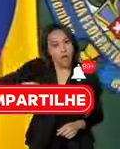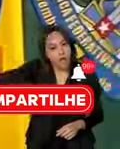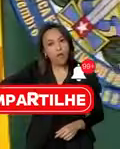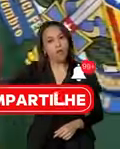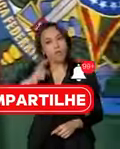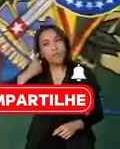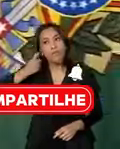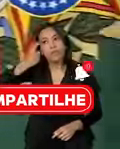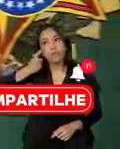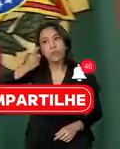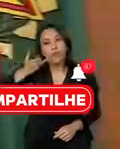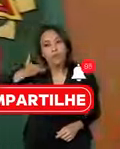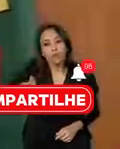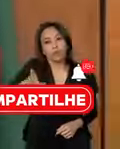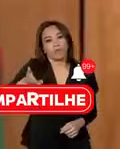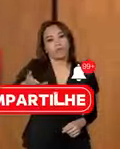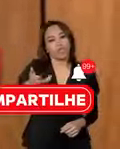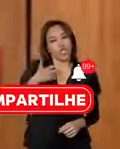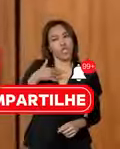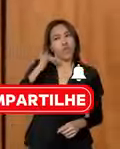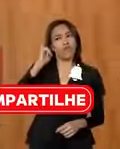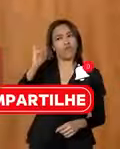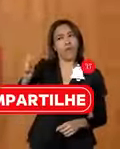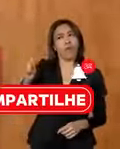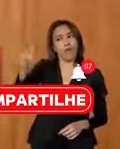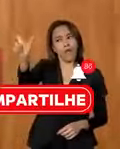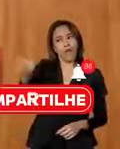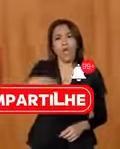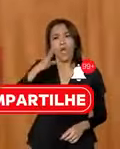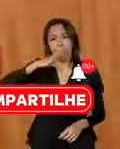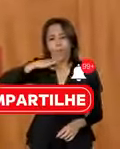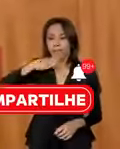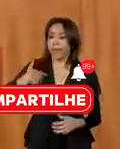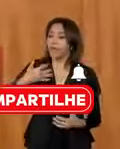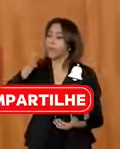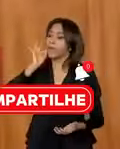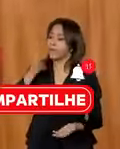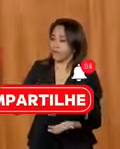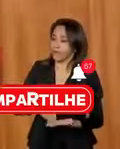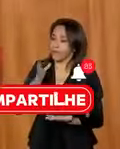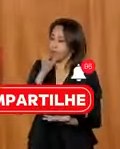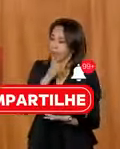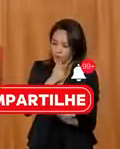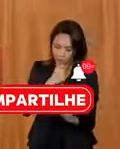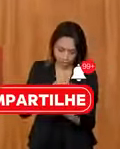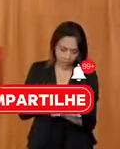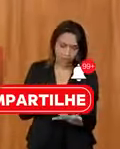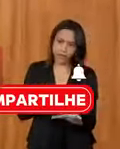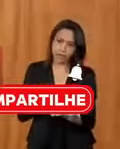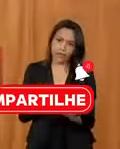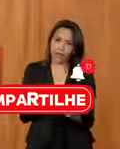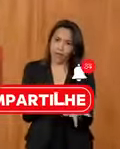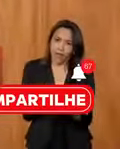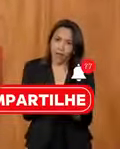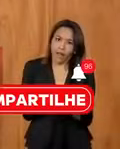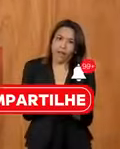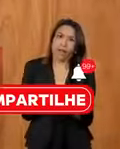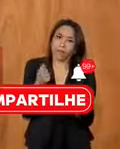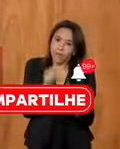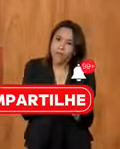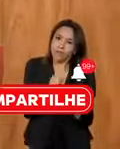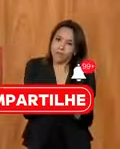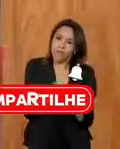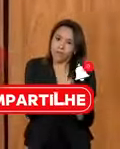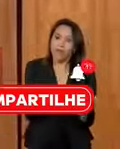E eu falei para o Pimenta, esse café meu está muito demorado. Nós precisamos fazer café pelo menos mensal.